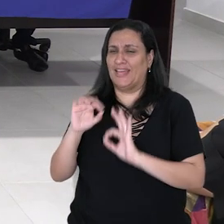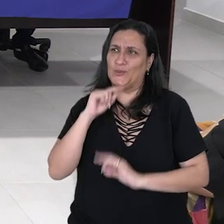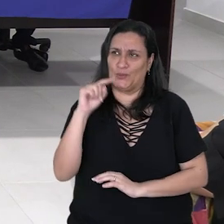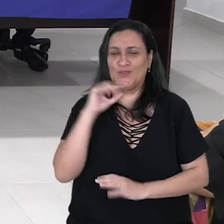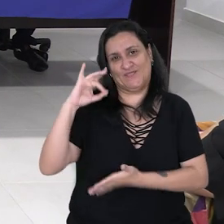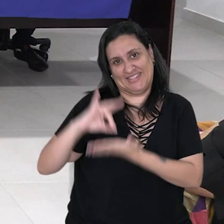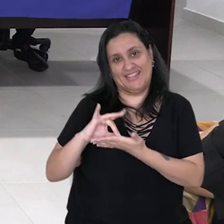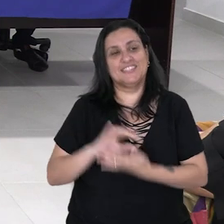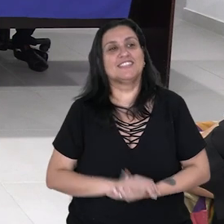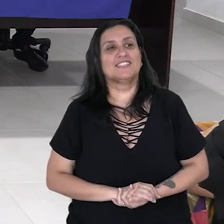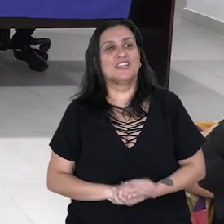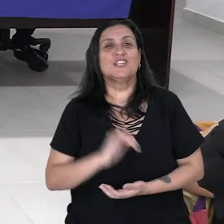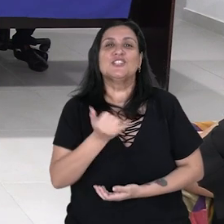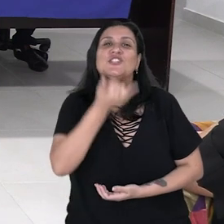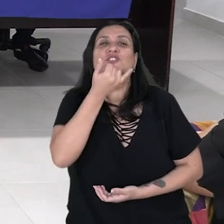dúvida.